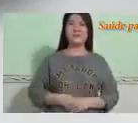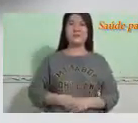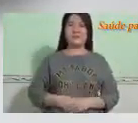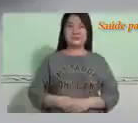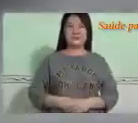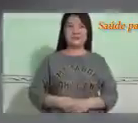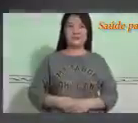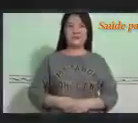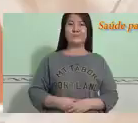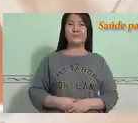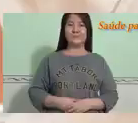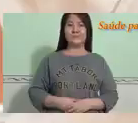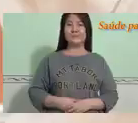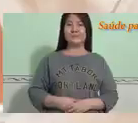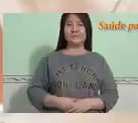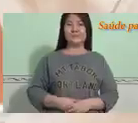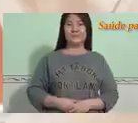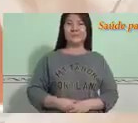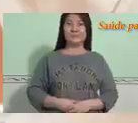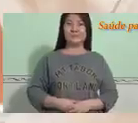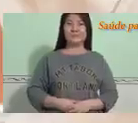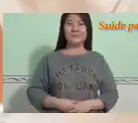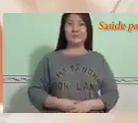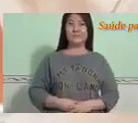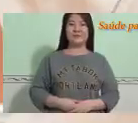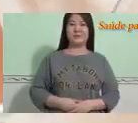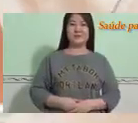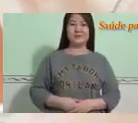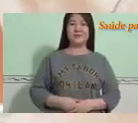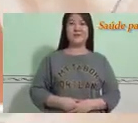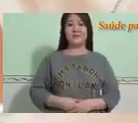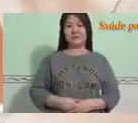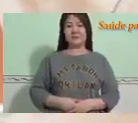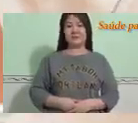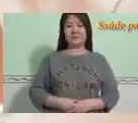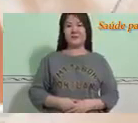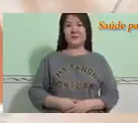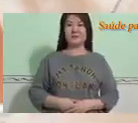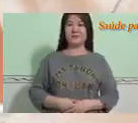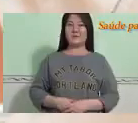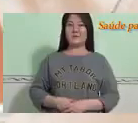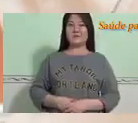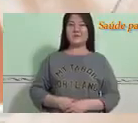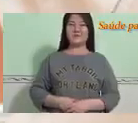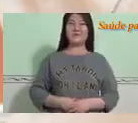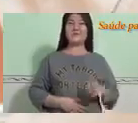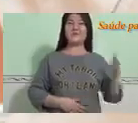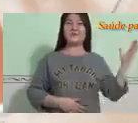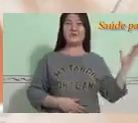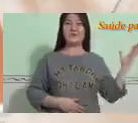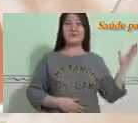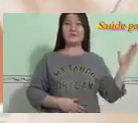Apesar de ser considerada uma técnica definitiva, existe sempre o risco de, como passar do tempo, alguns pelos voltarem a